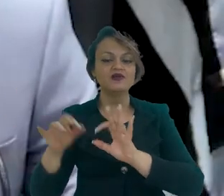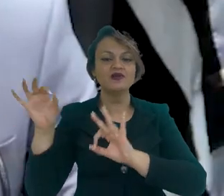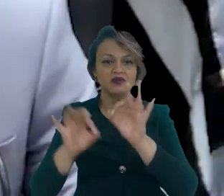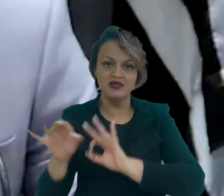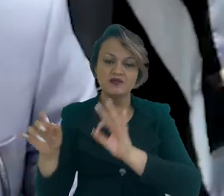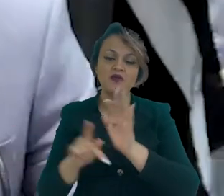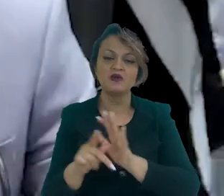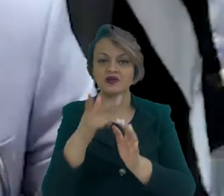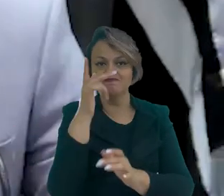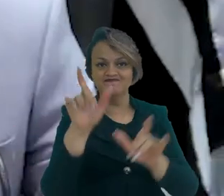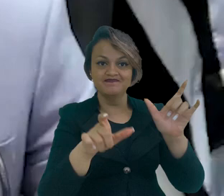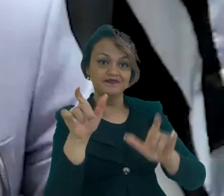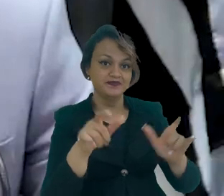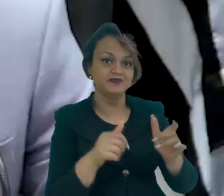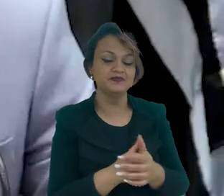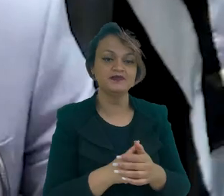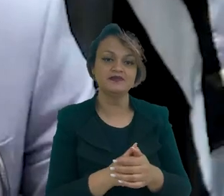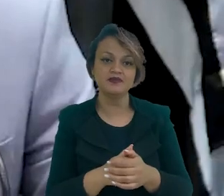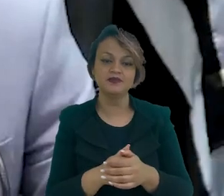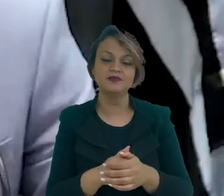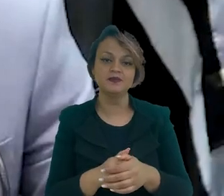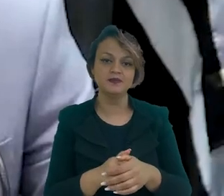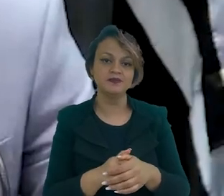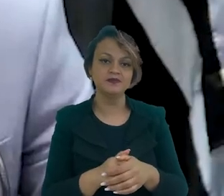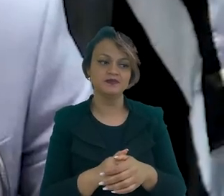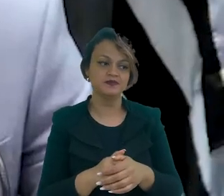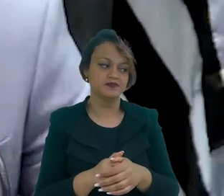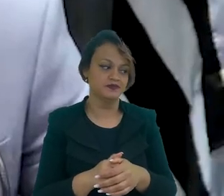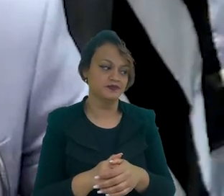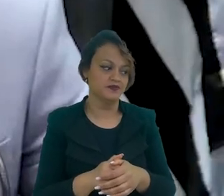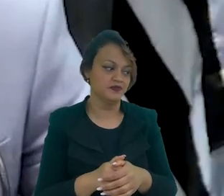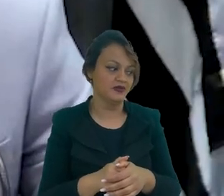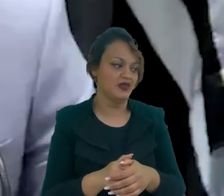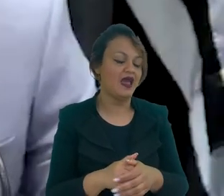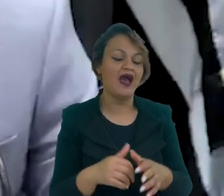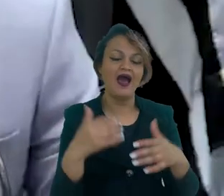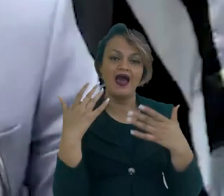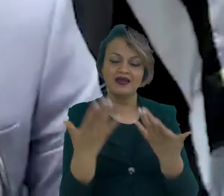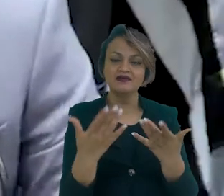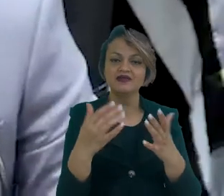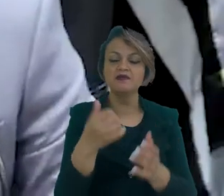que são frutos de uma autodeterminação auto-regulação dos seus agentes